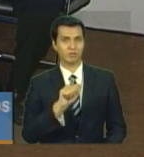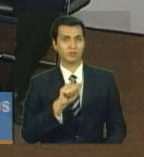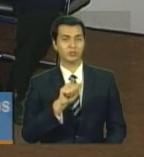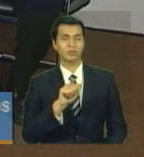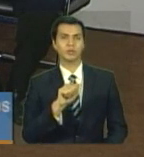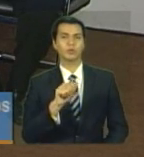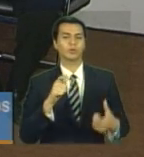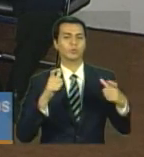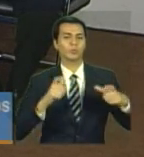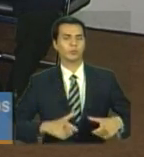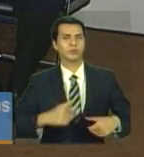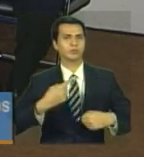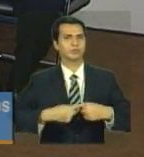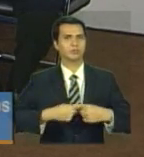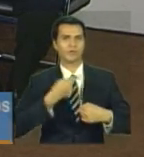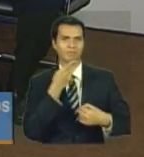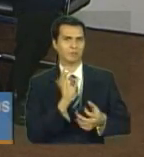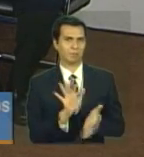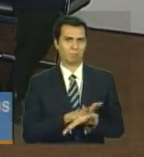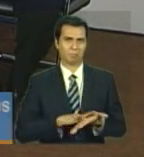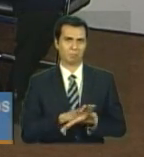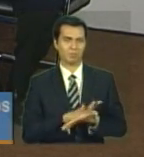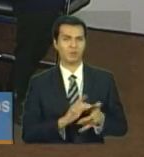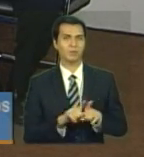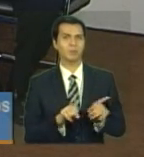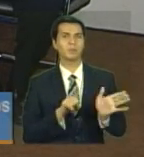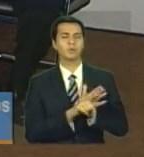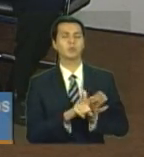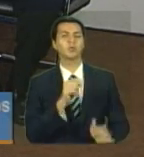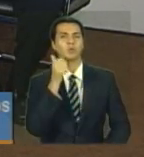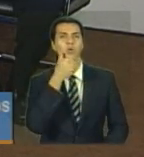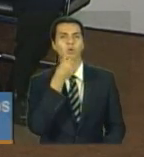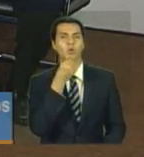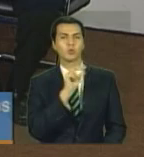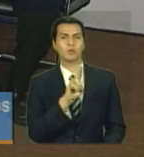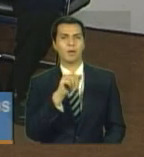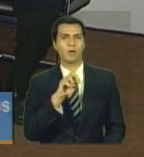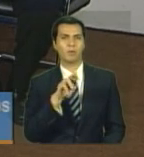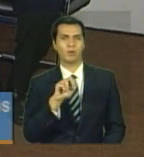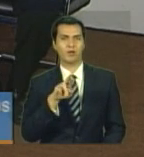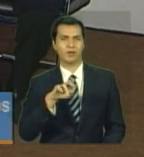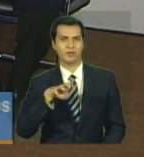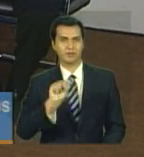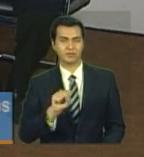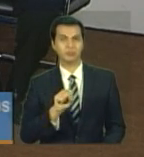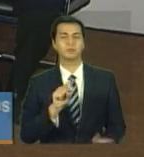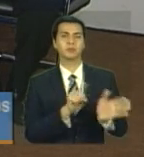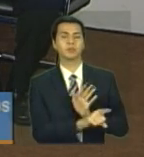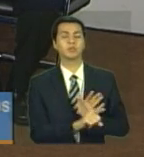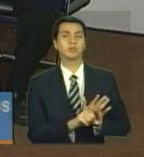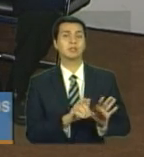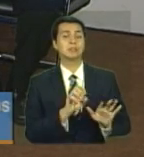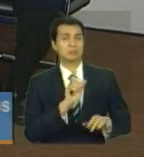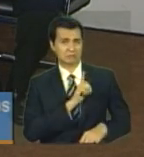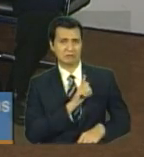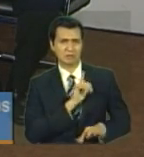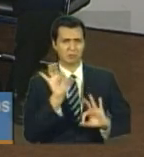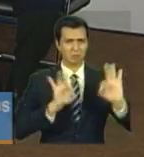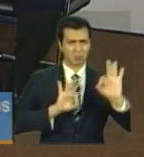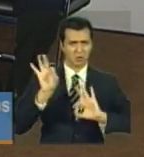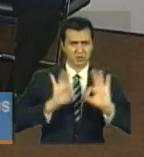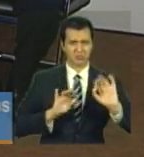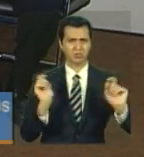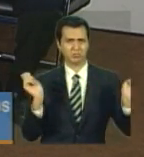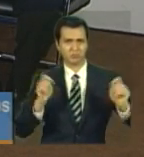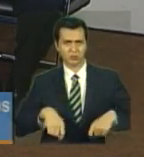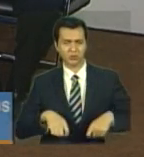vem, mas Alan Moraes pergunta o seguinte: gostaria de saber se há algum projeto que integre as